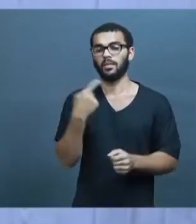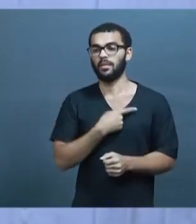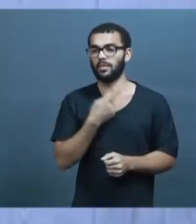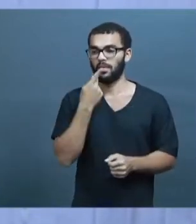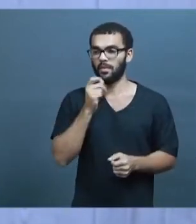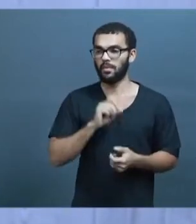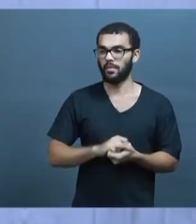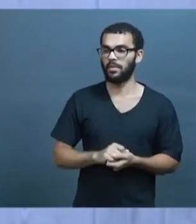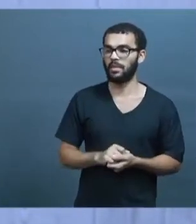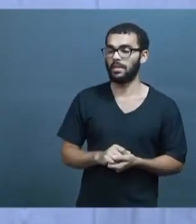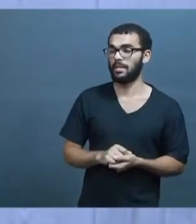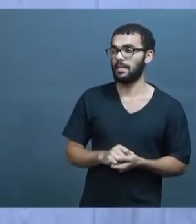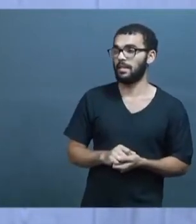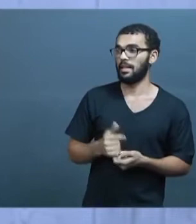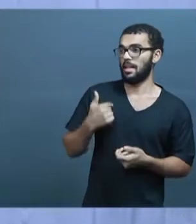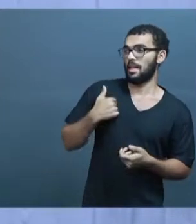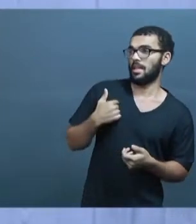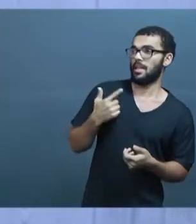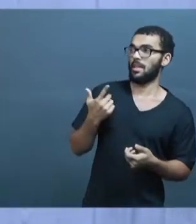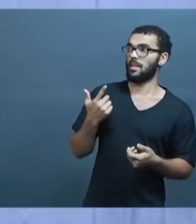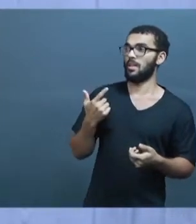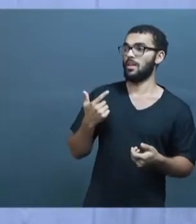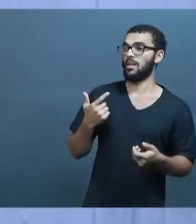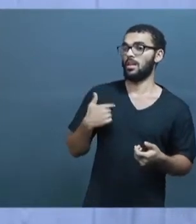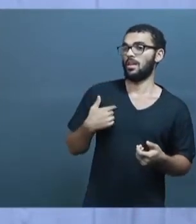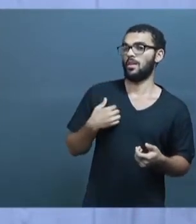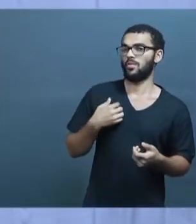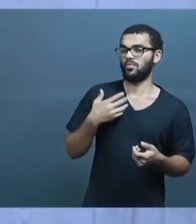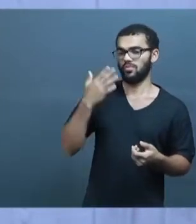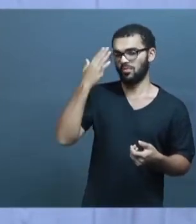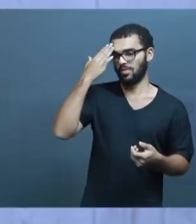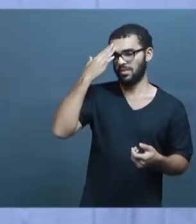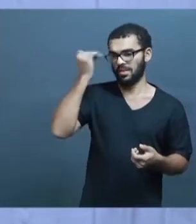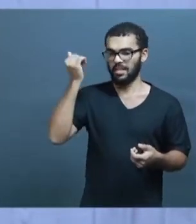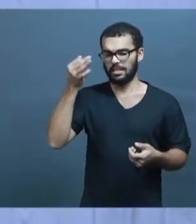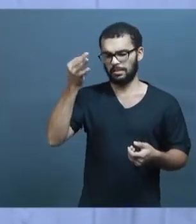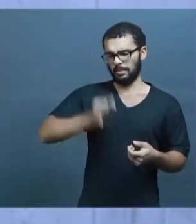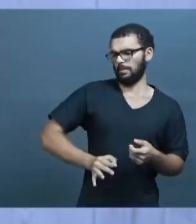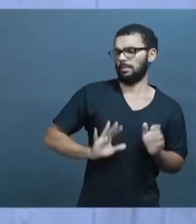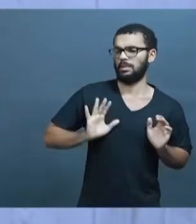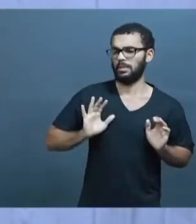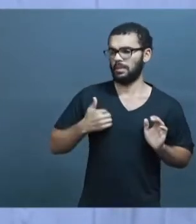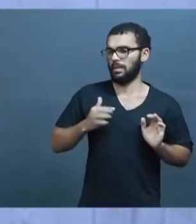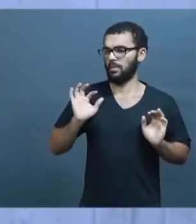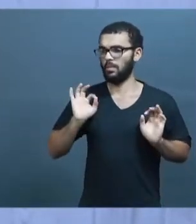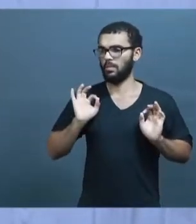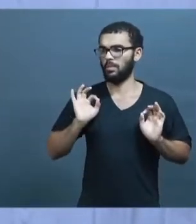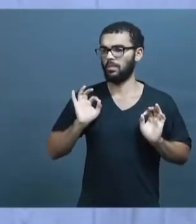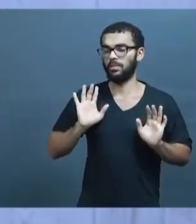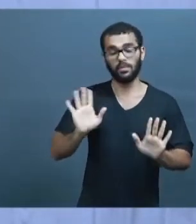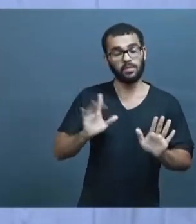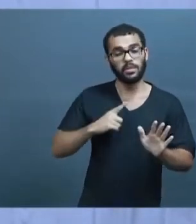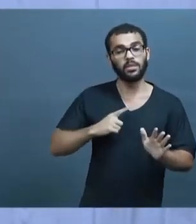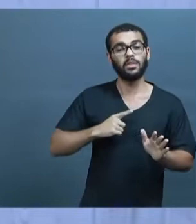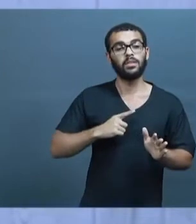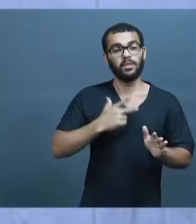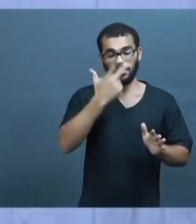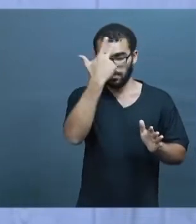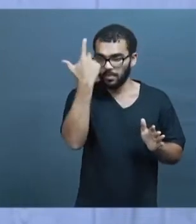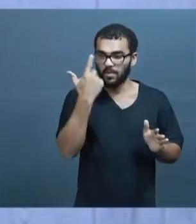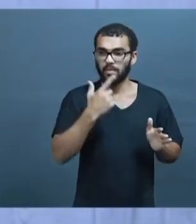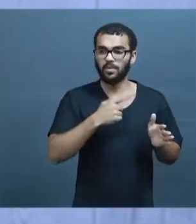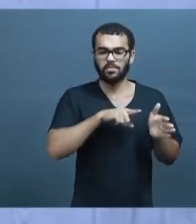eu ou qualquer um outro é o dono absoluto da verdade. Nós temos todo um contexto material que foi muito bem